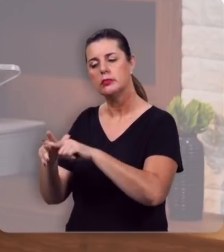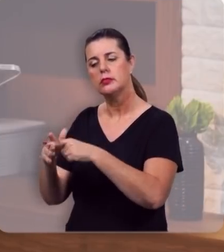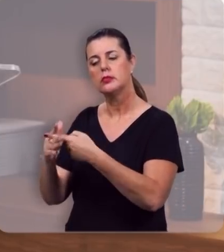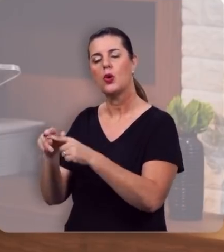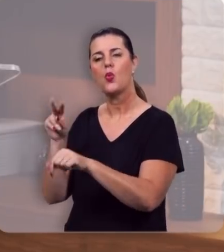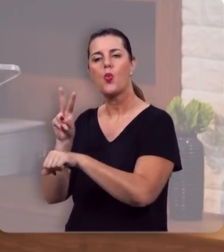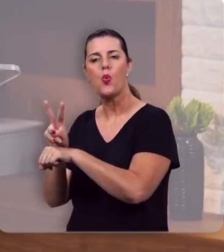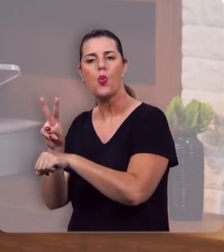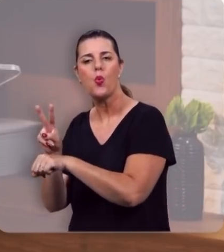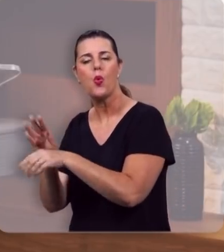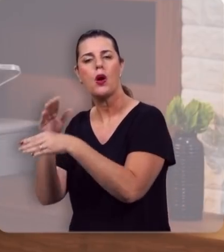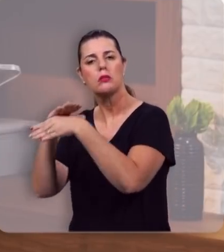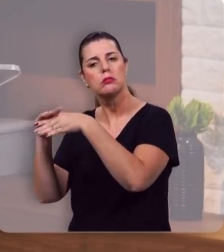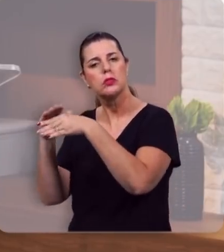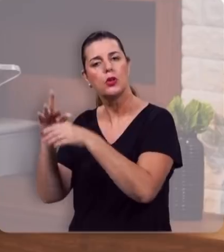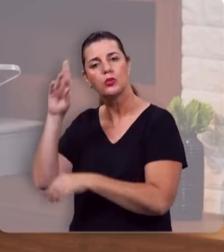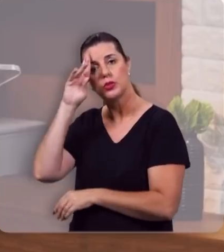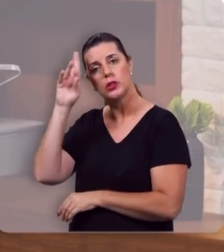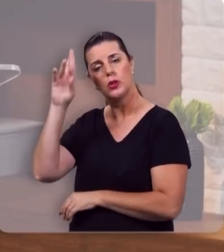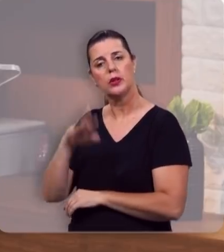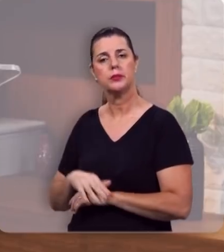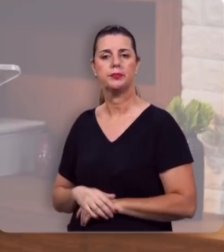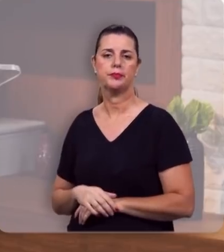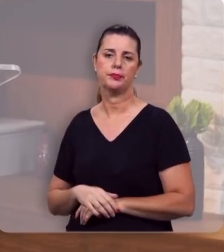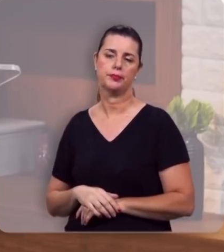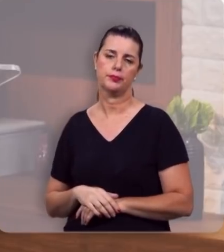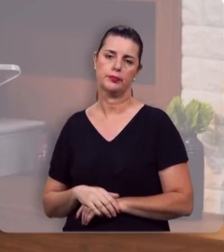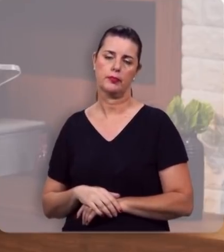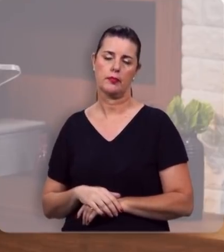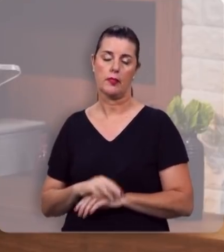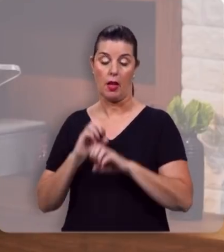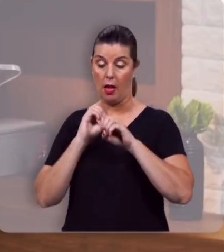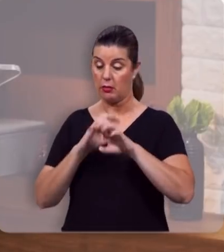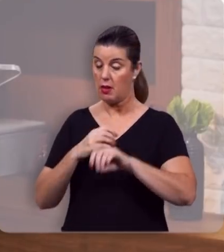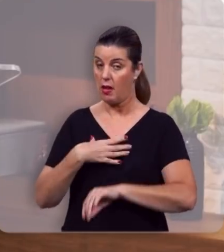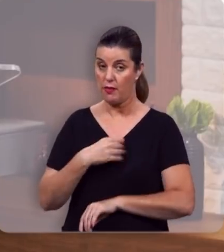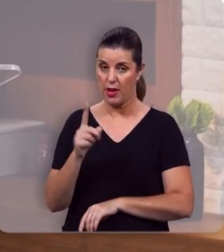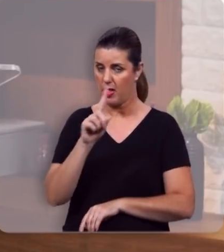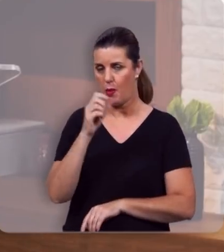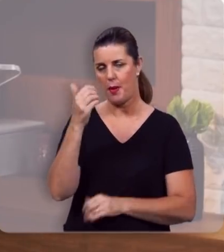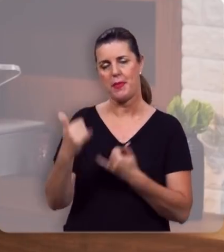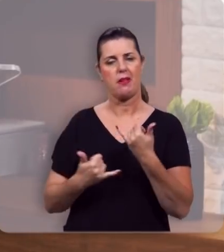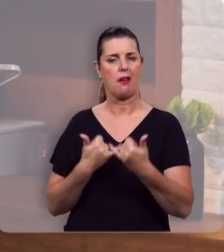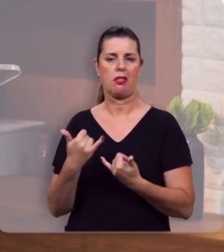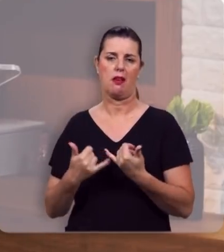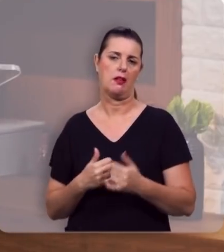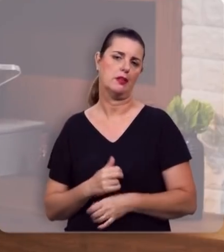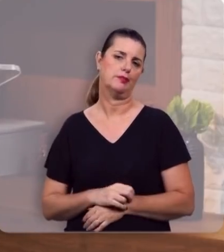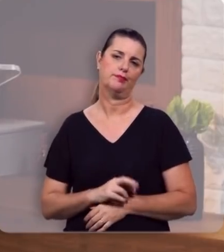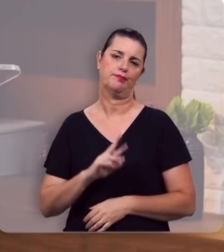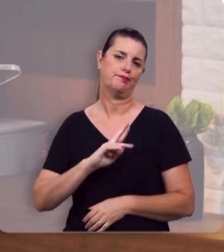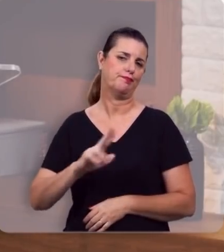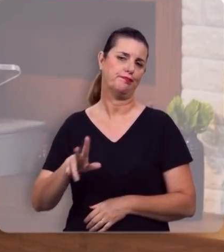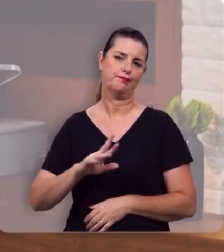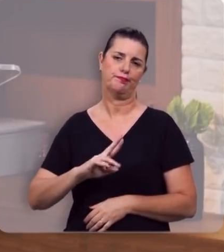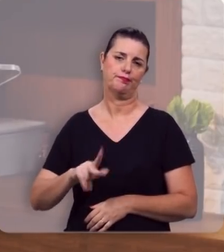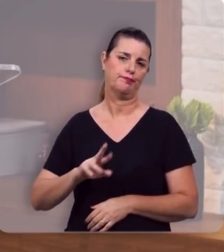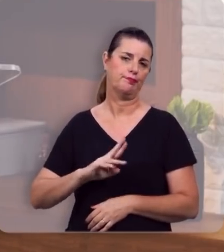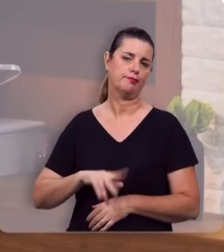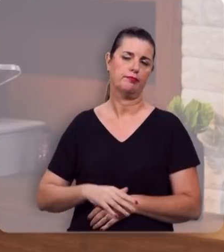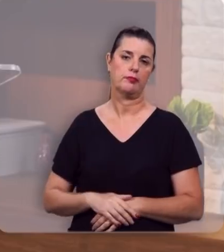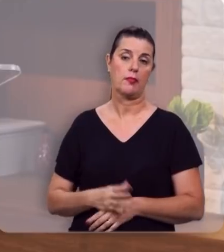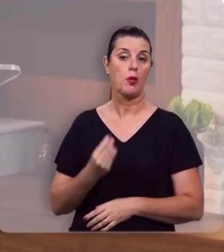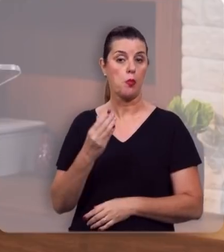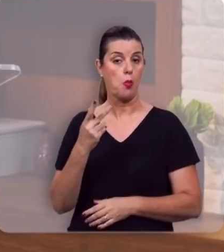na admoestação do Senhor. Bom, criar filhos não é brincadeira, não é brincadeira.